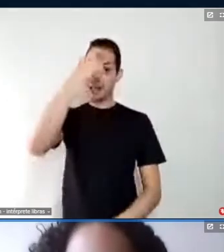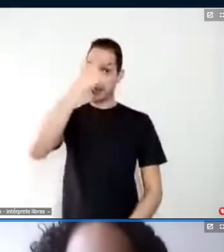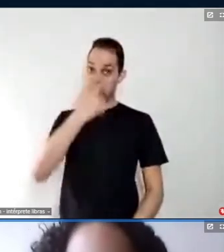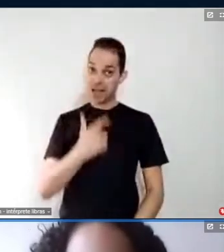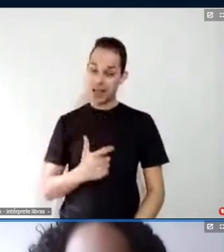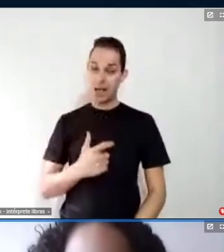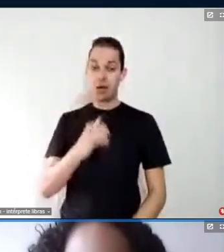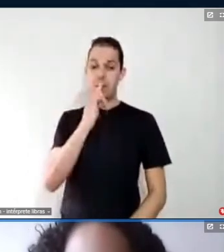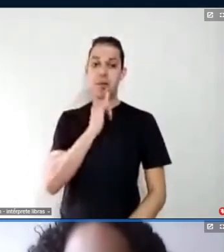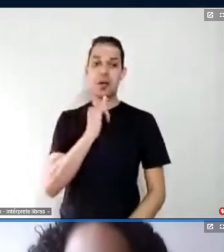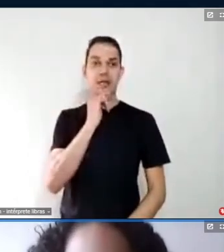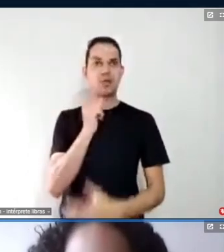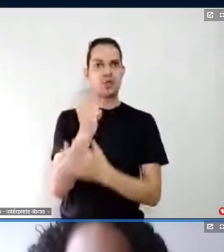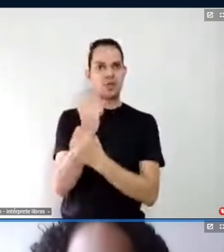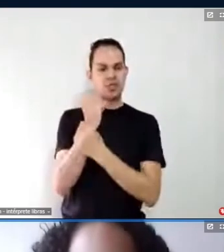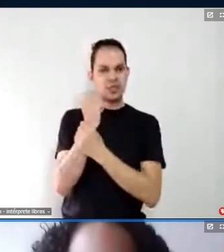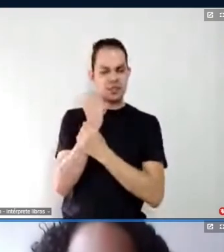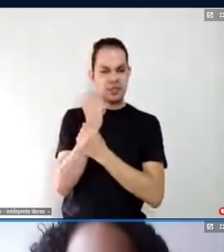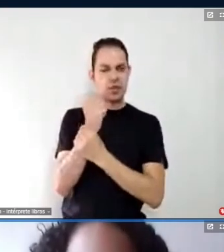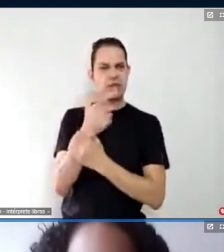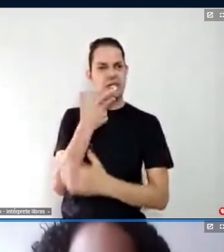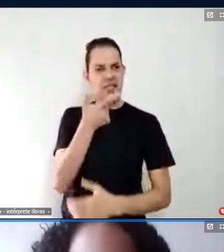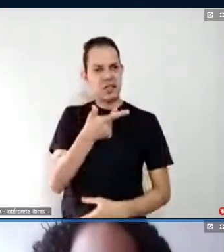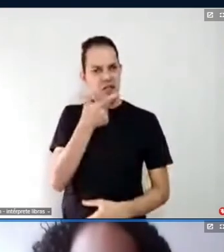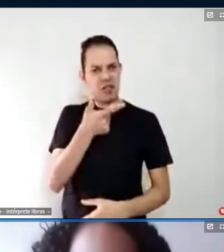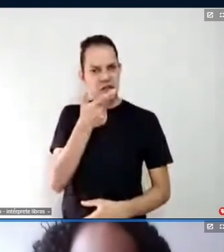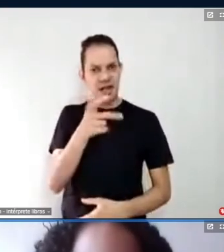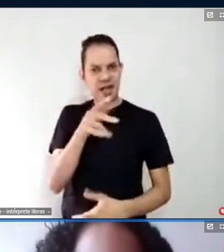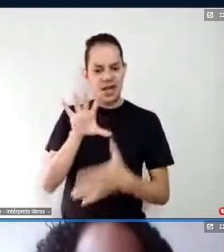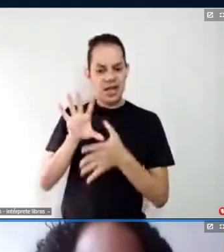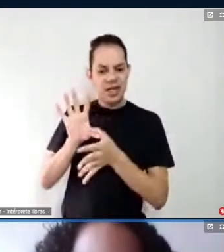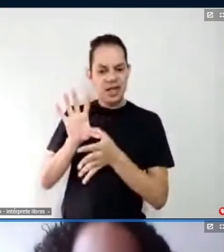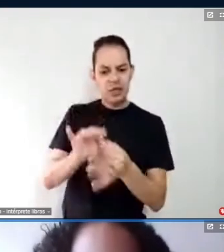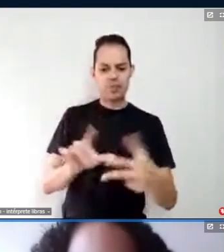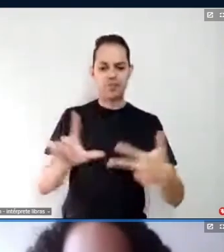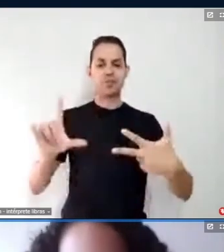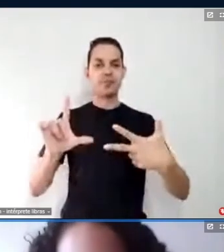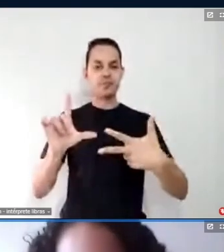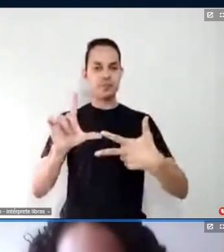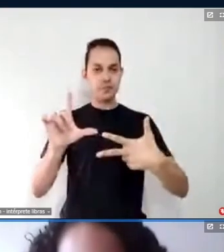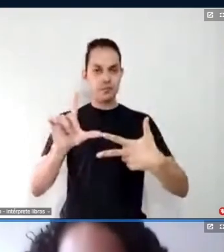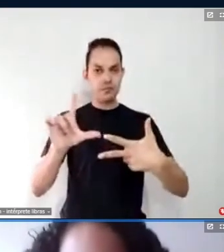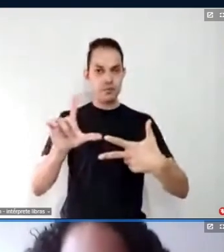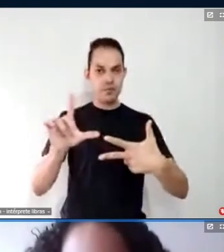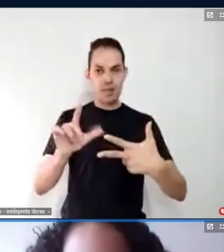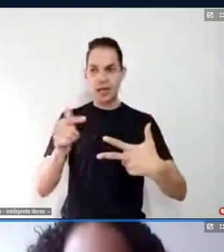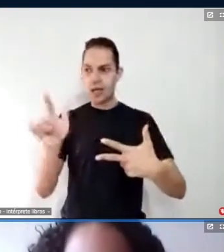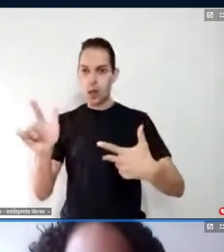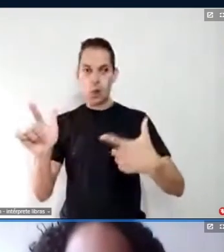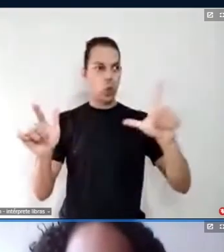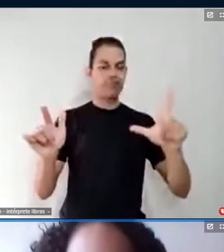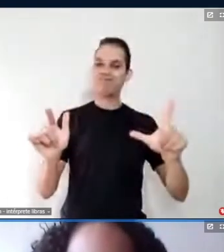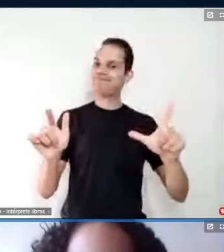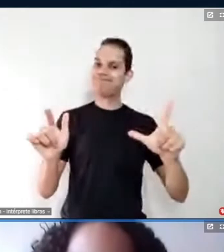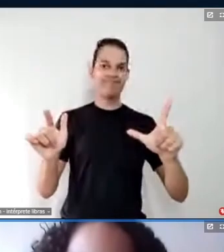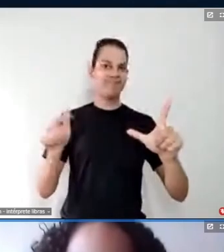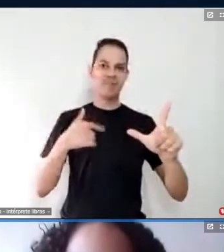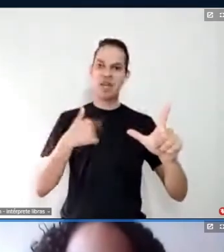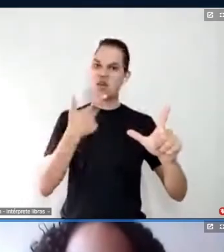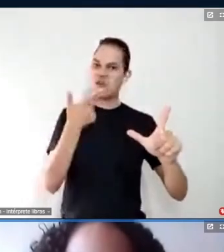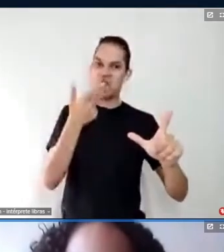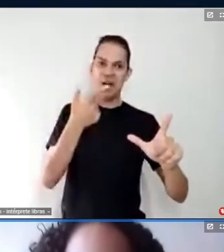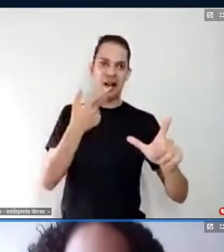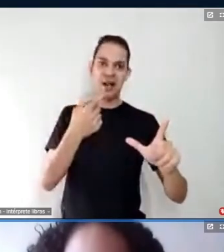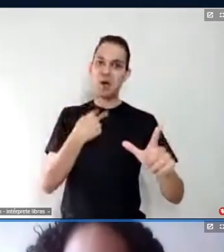teria segurança em afirmar que o contexto legislativo é uma ou é outra, porque ele carrega